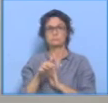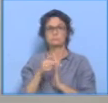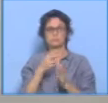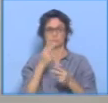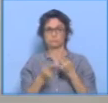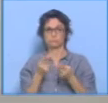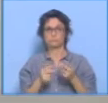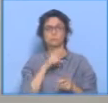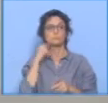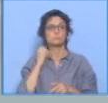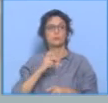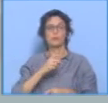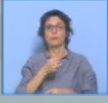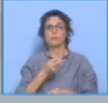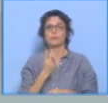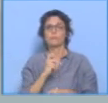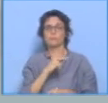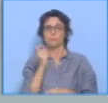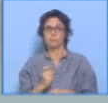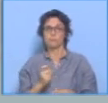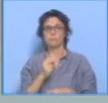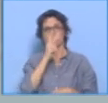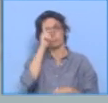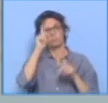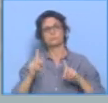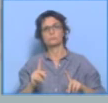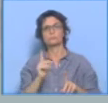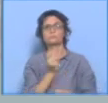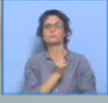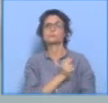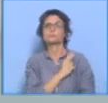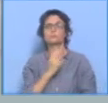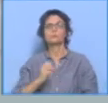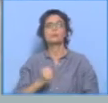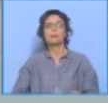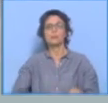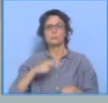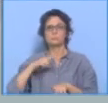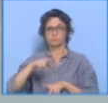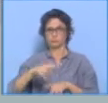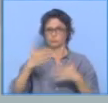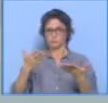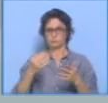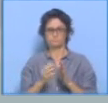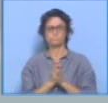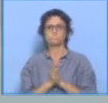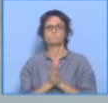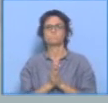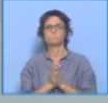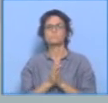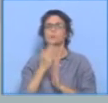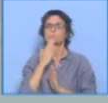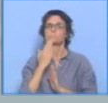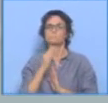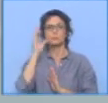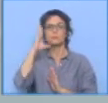de Sagrada Escritura na Universidade Católica Portuguesa. Boa tarde, obrigado, padre Armindo, por estar connosco, onde